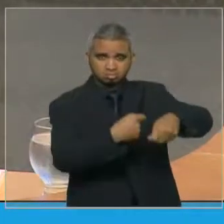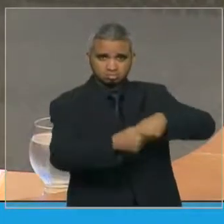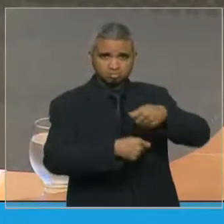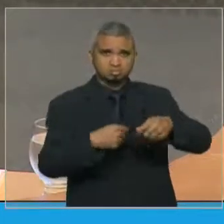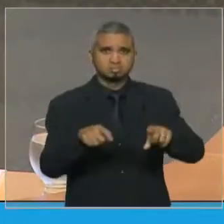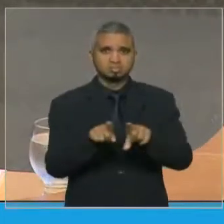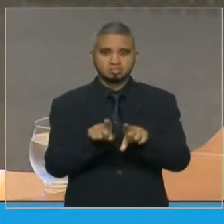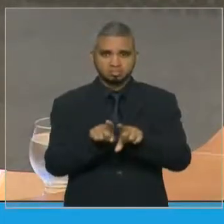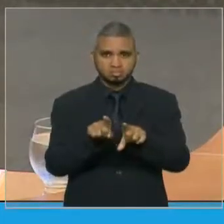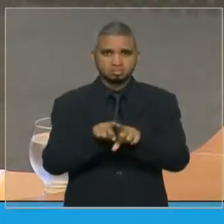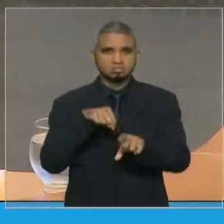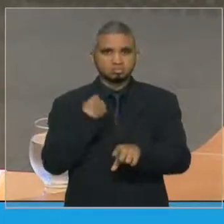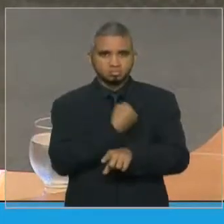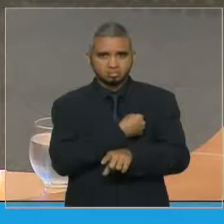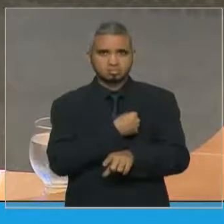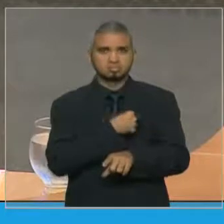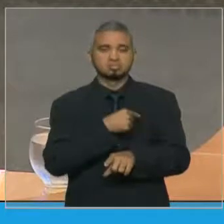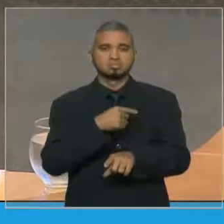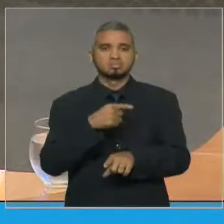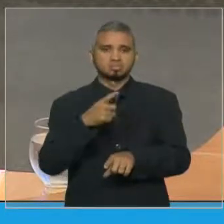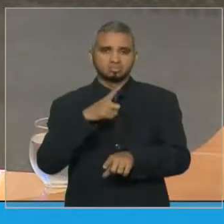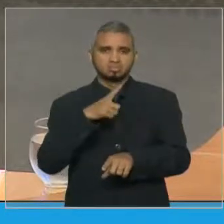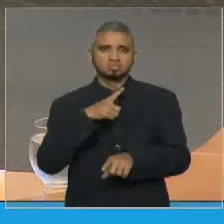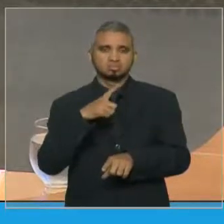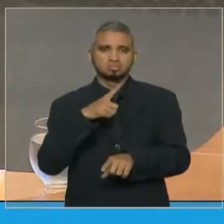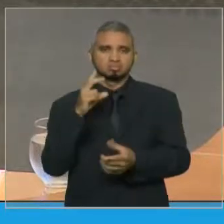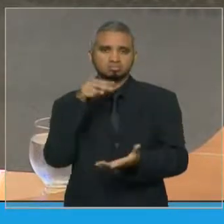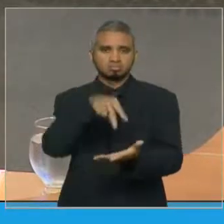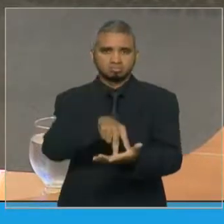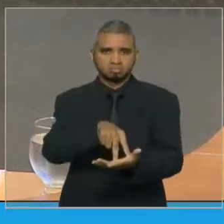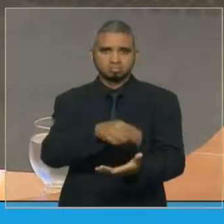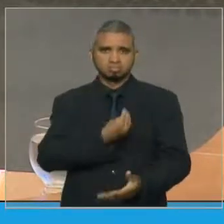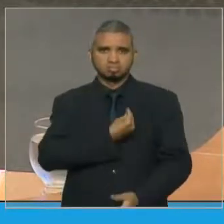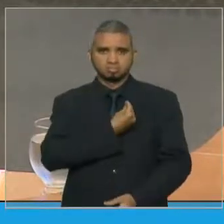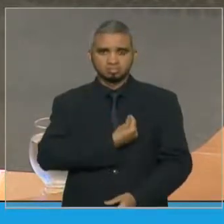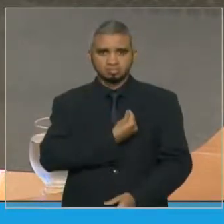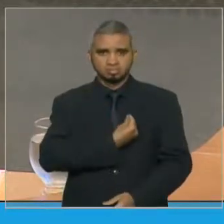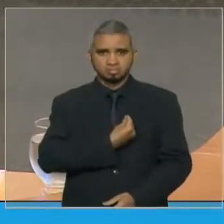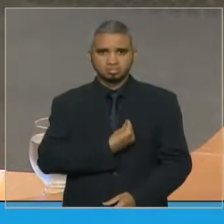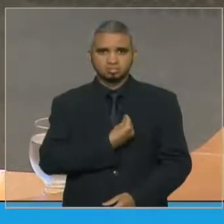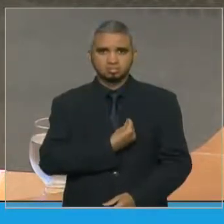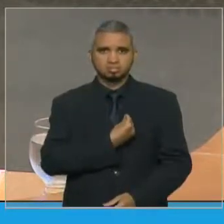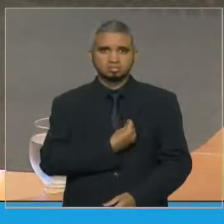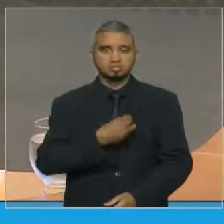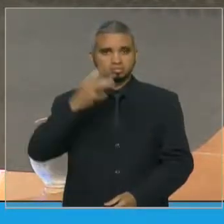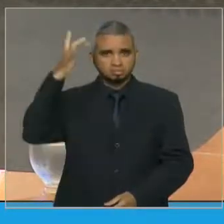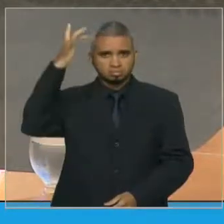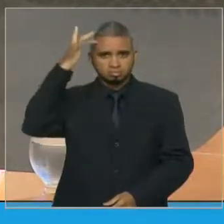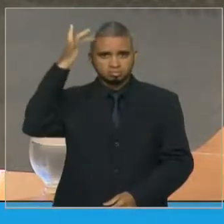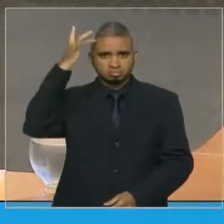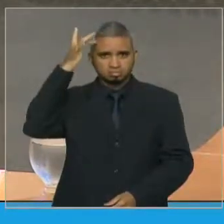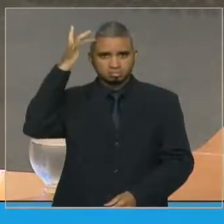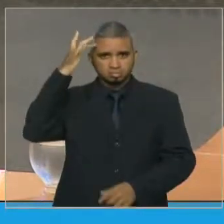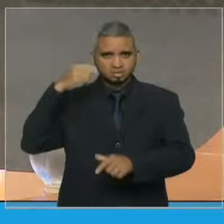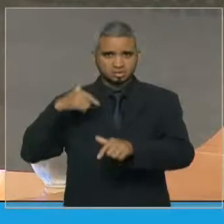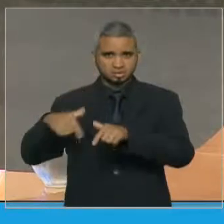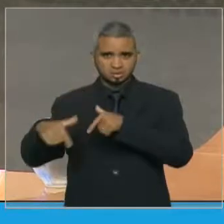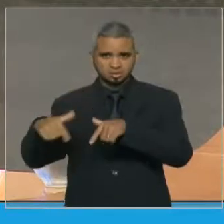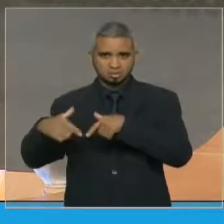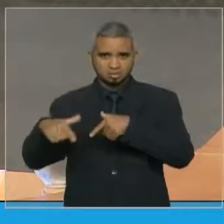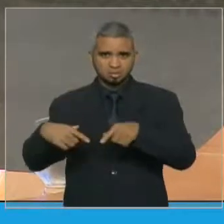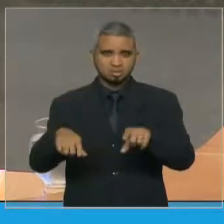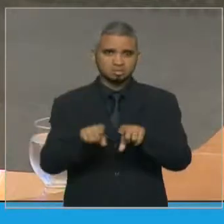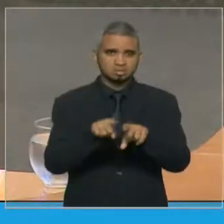presentes. Após racionalizar e modernizar as relações entre trabalhadores e empregados domésticos,